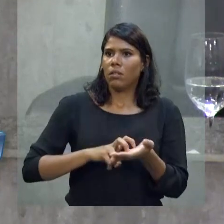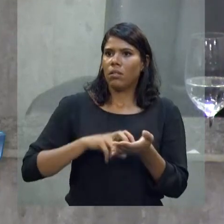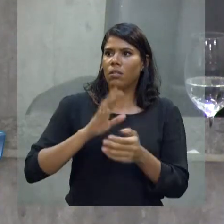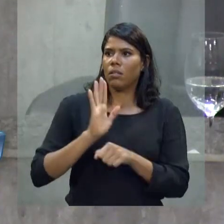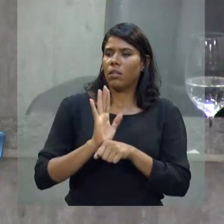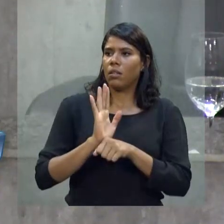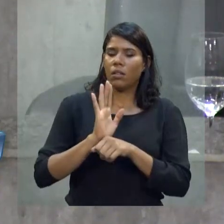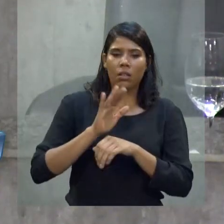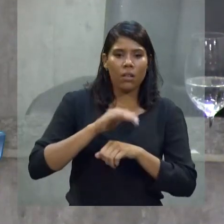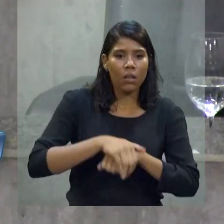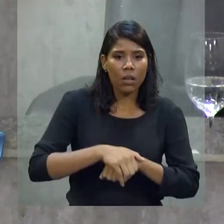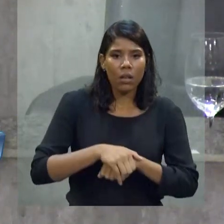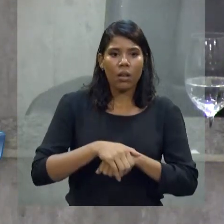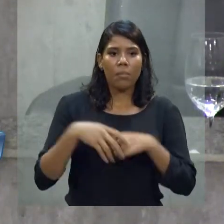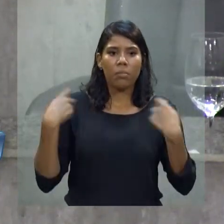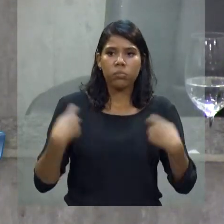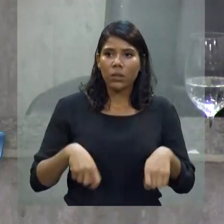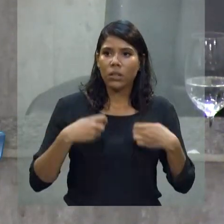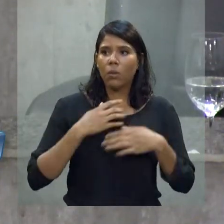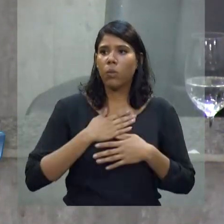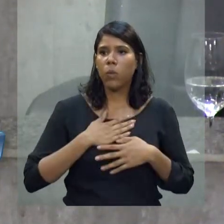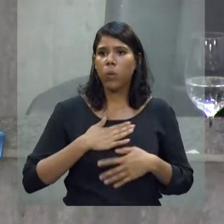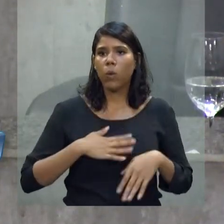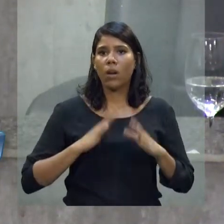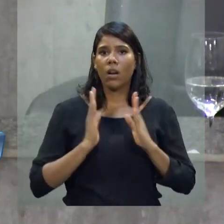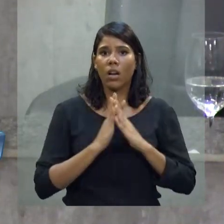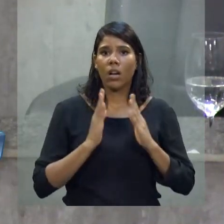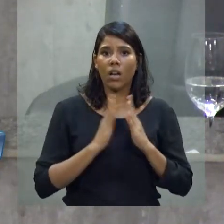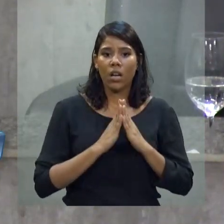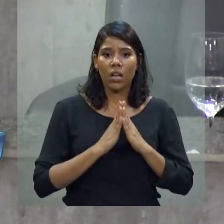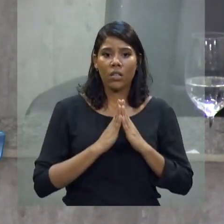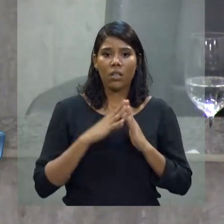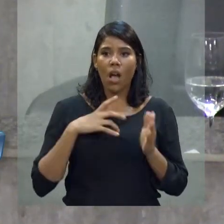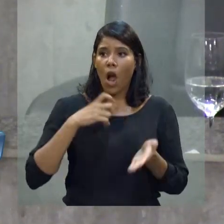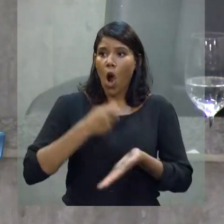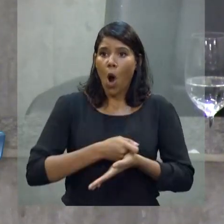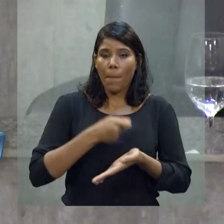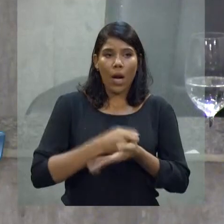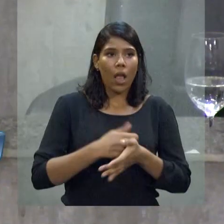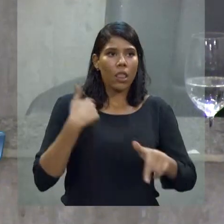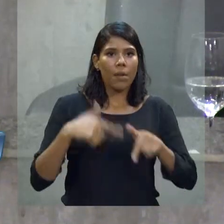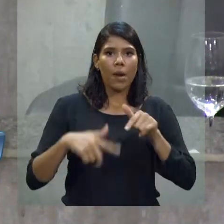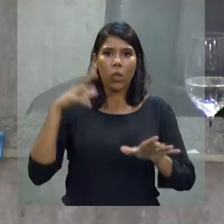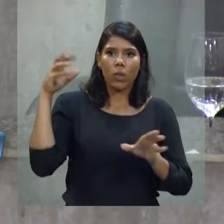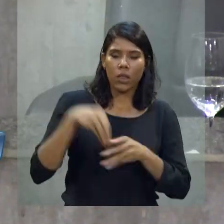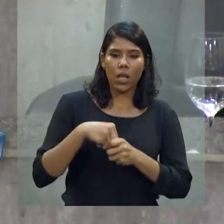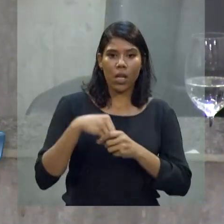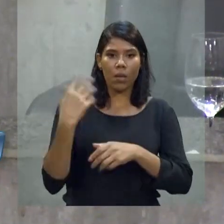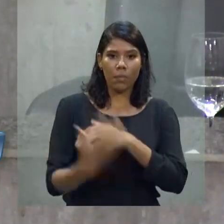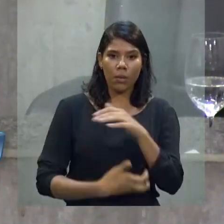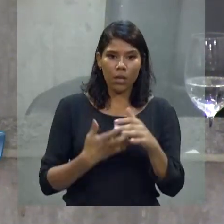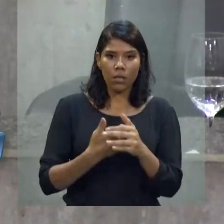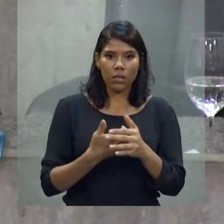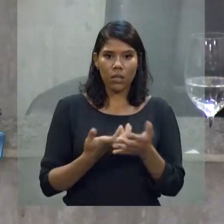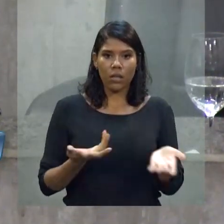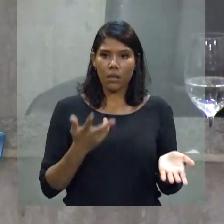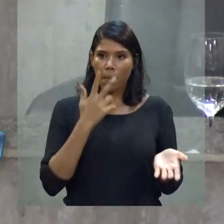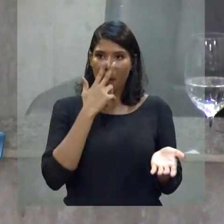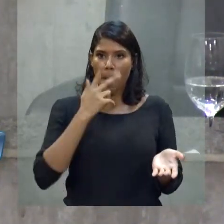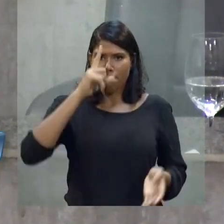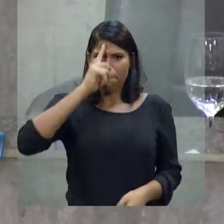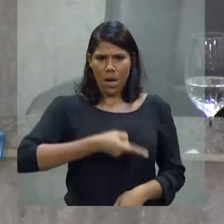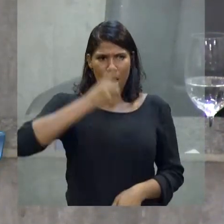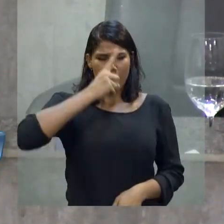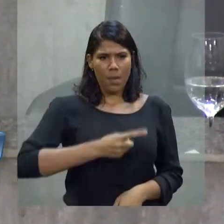cansado, e a empresa não procura uma solução e obriga o servidor a ficar ali dentro de uma forma militarizada.